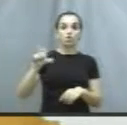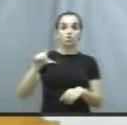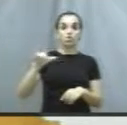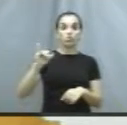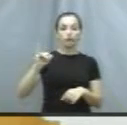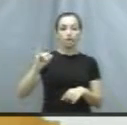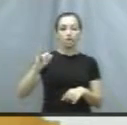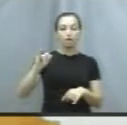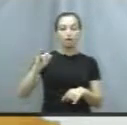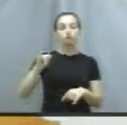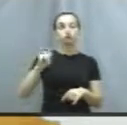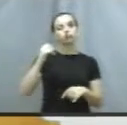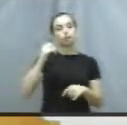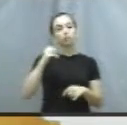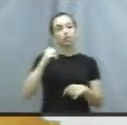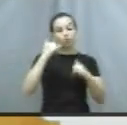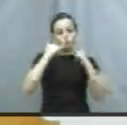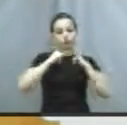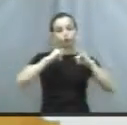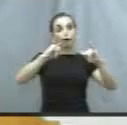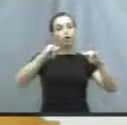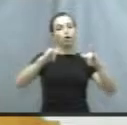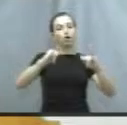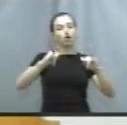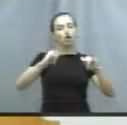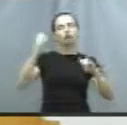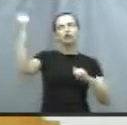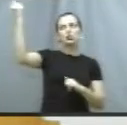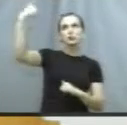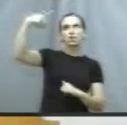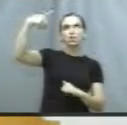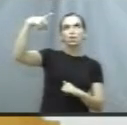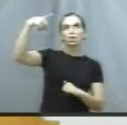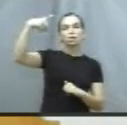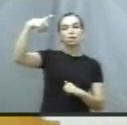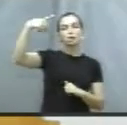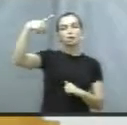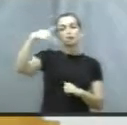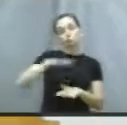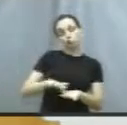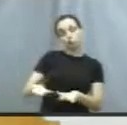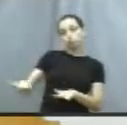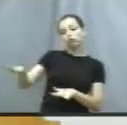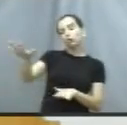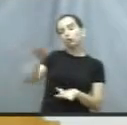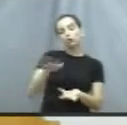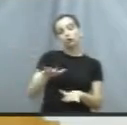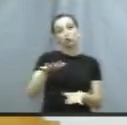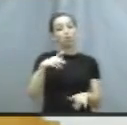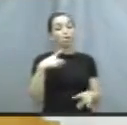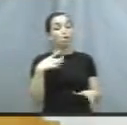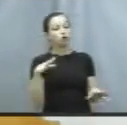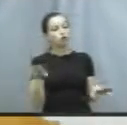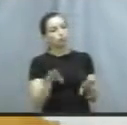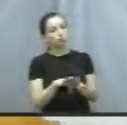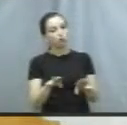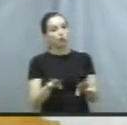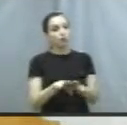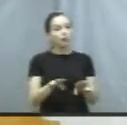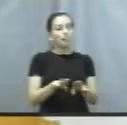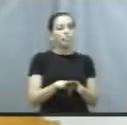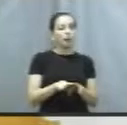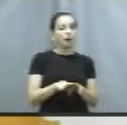recentemente que a questão da iluminação precária em determinadas regiões, somado ao Mato Alto, ainda mais quando